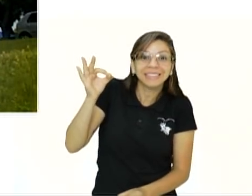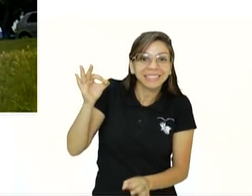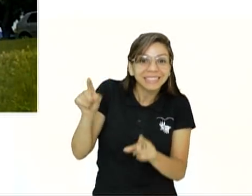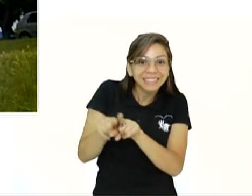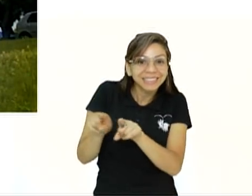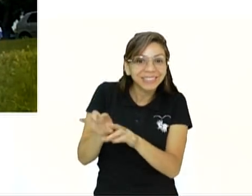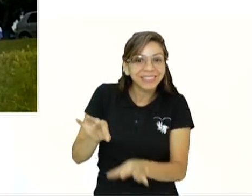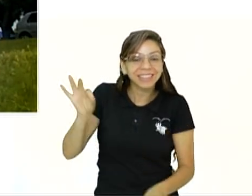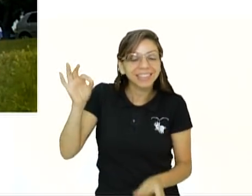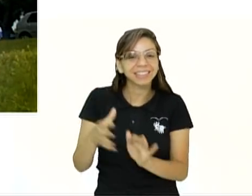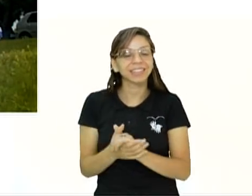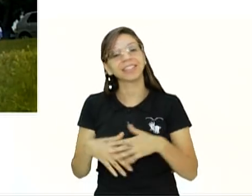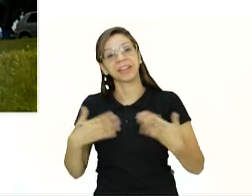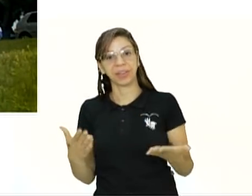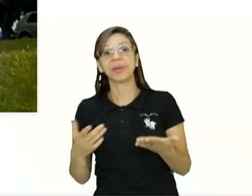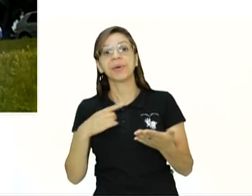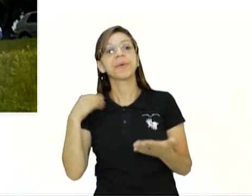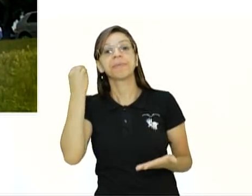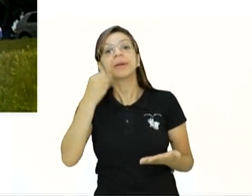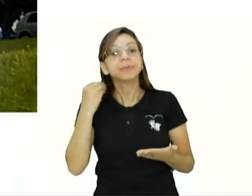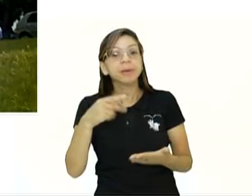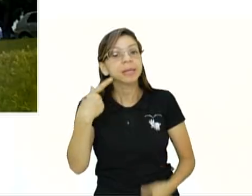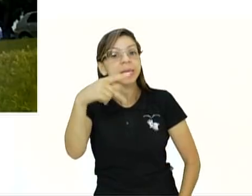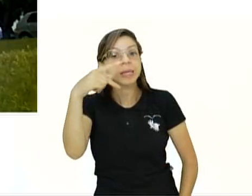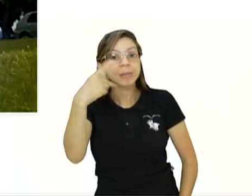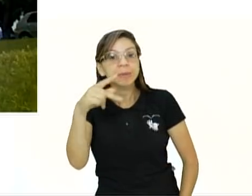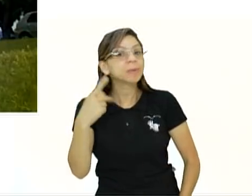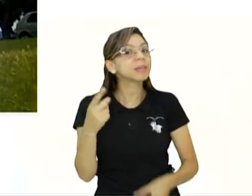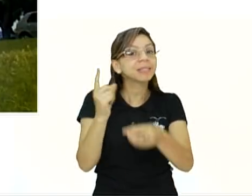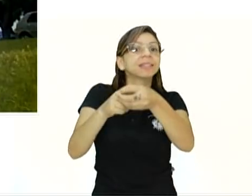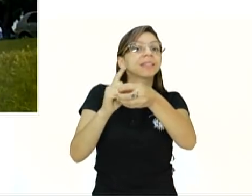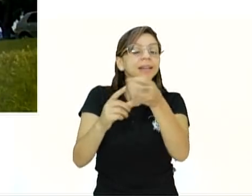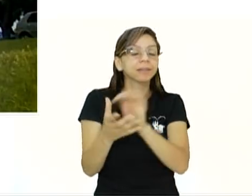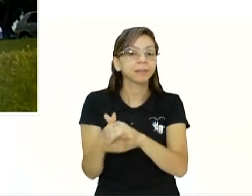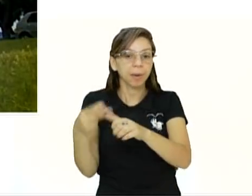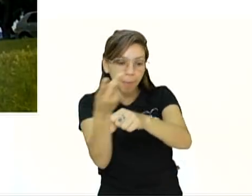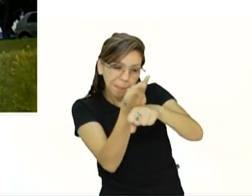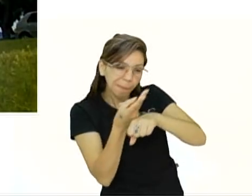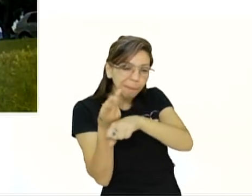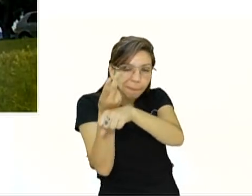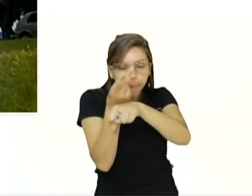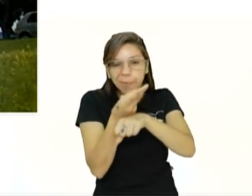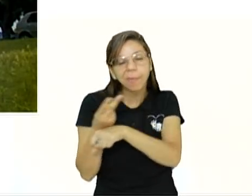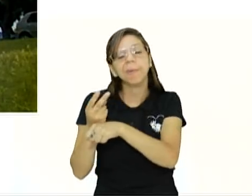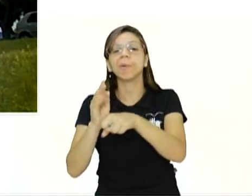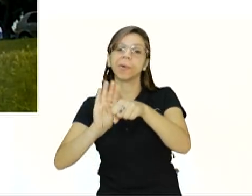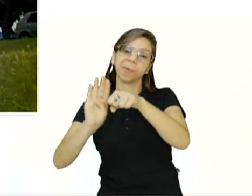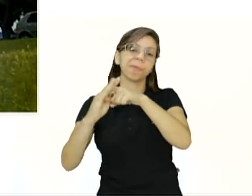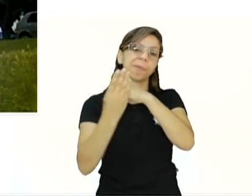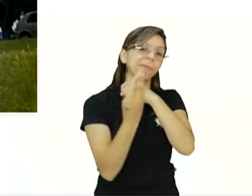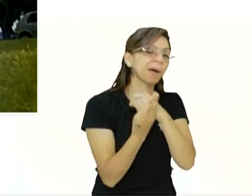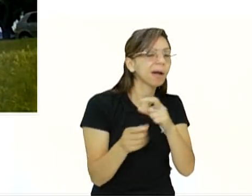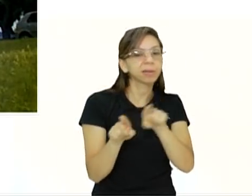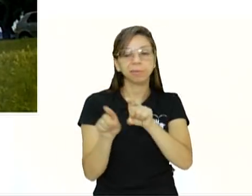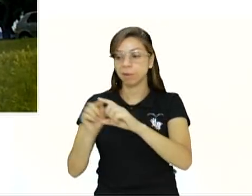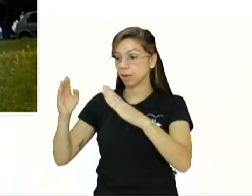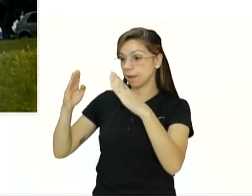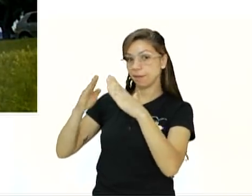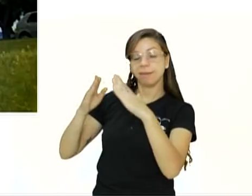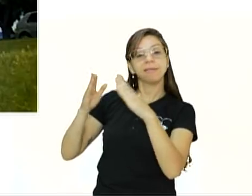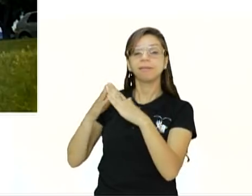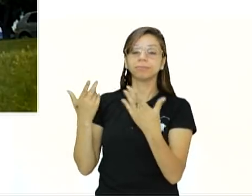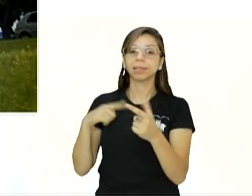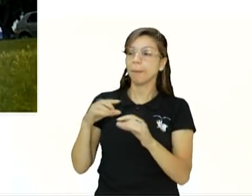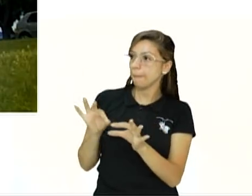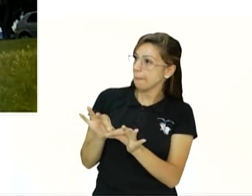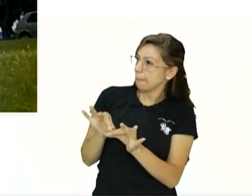também? Que tal você fazer essa medida aí no seu lugar? Procure na sua cidade, no seu bairro ou até mesmo na sua casa uma coisa